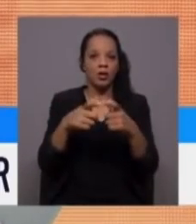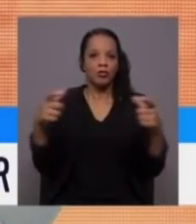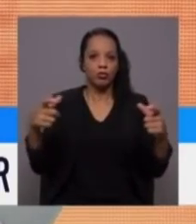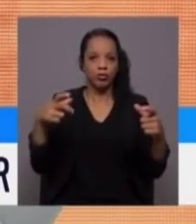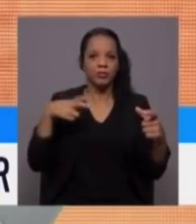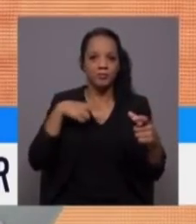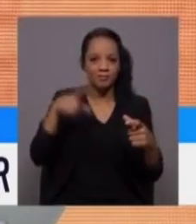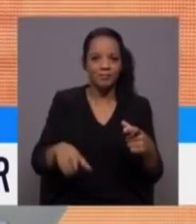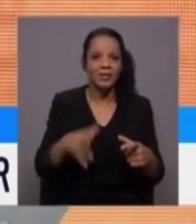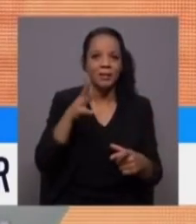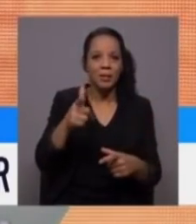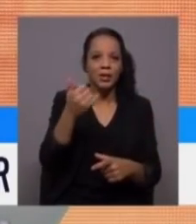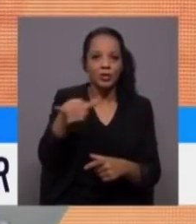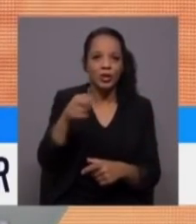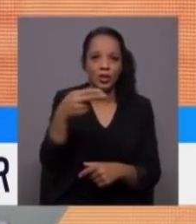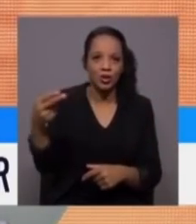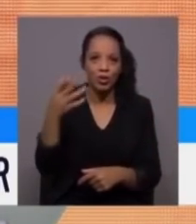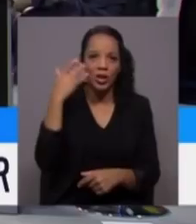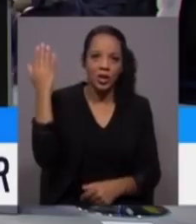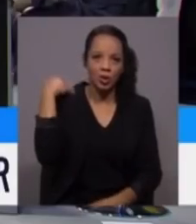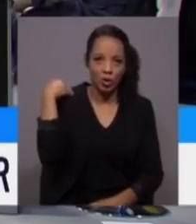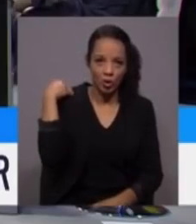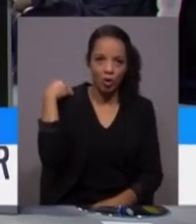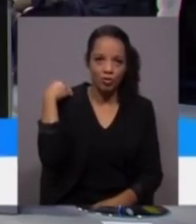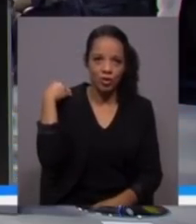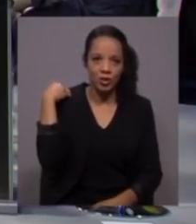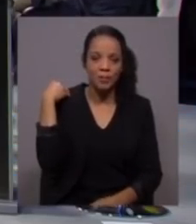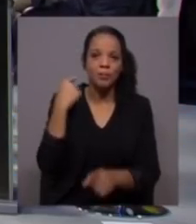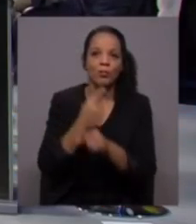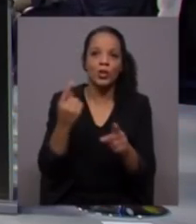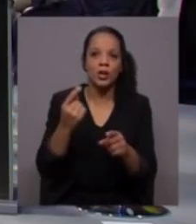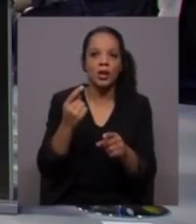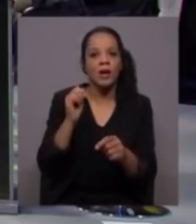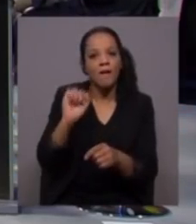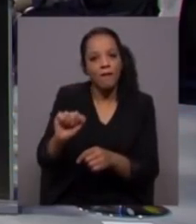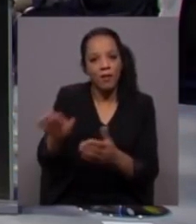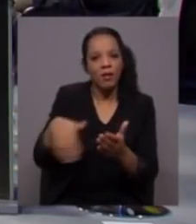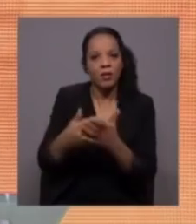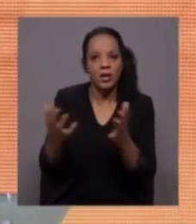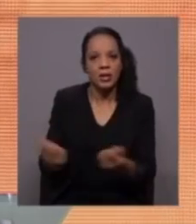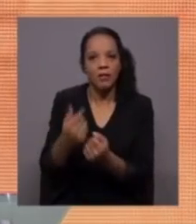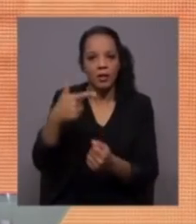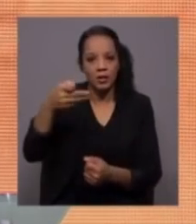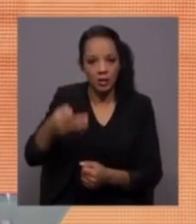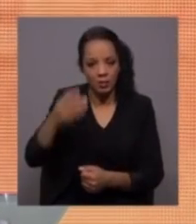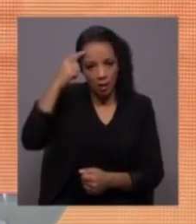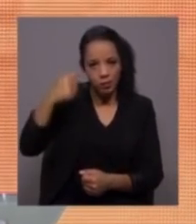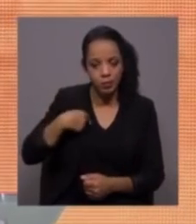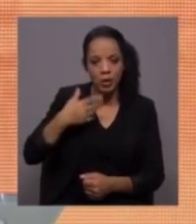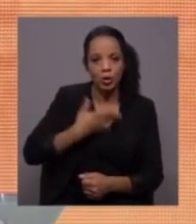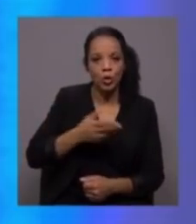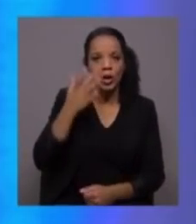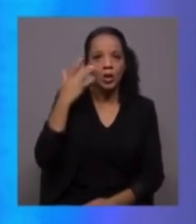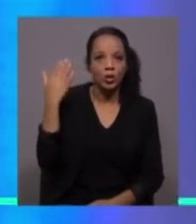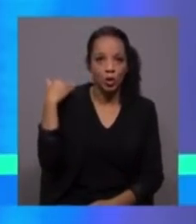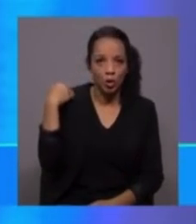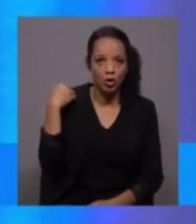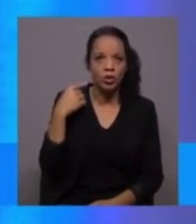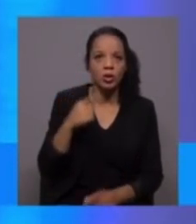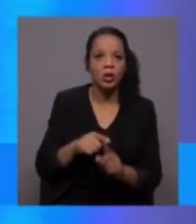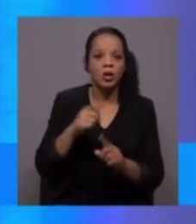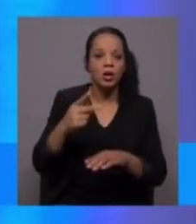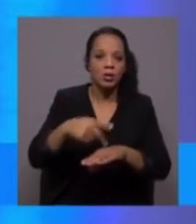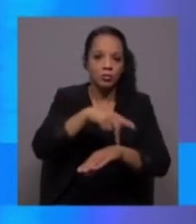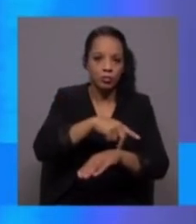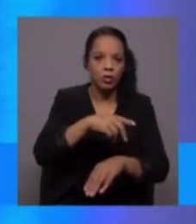família típica Portuguesa míseros ou António Costa para é parte delas para salvar Ah tá eu sei que o planta gosta que vai vai para poder